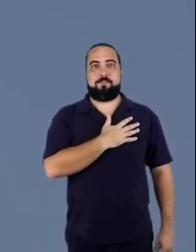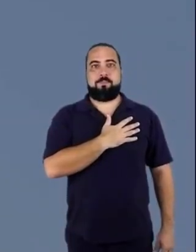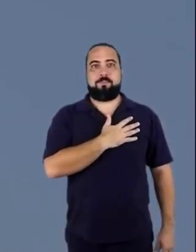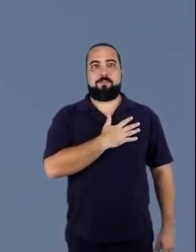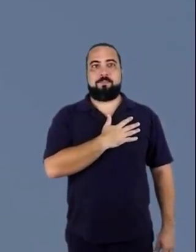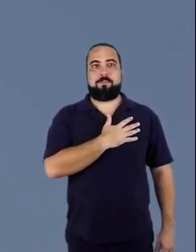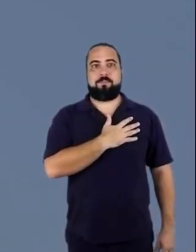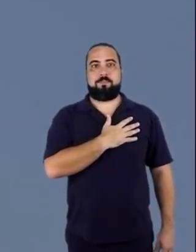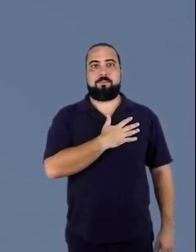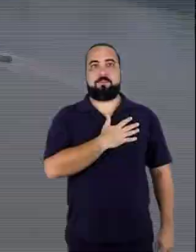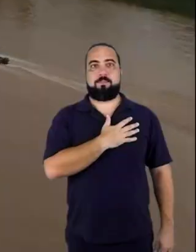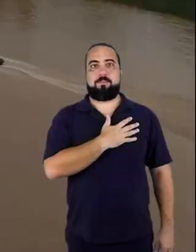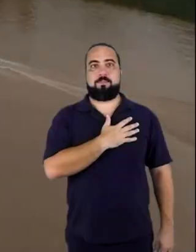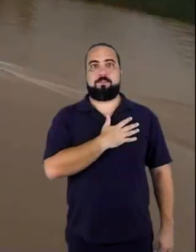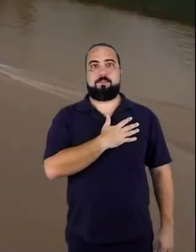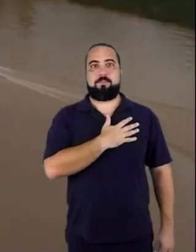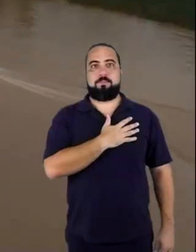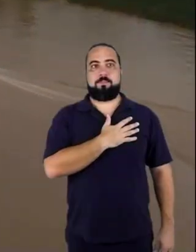Fora